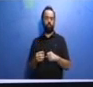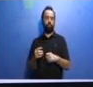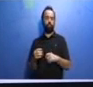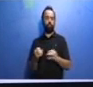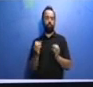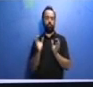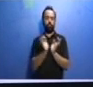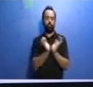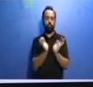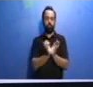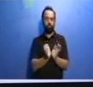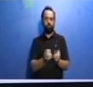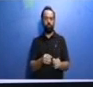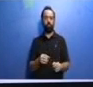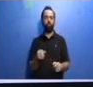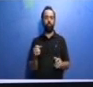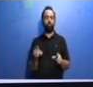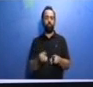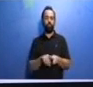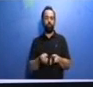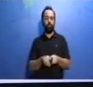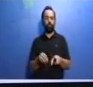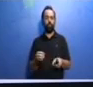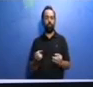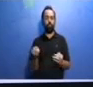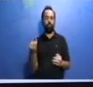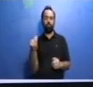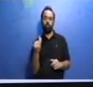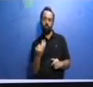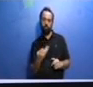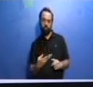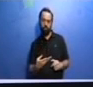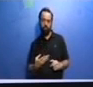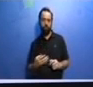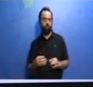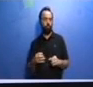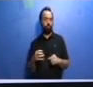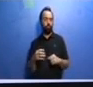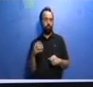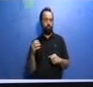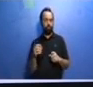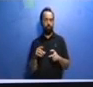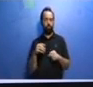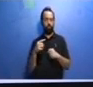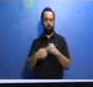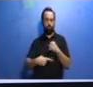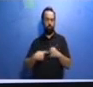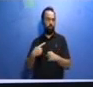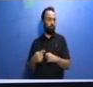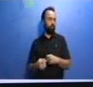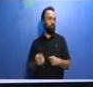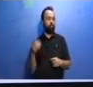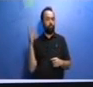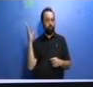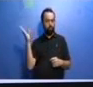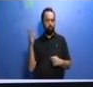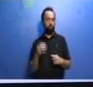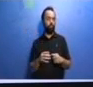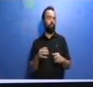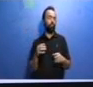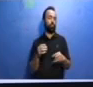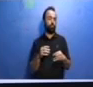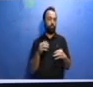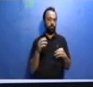de cada uma dessas substâncias. Aqui no exemplo nós temos a molécula de água, formada pelo átomo